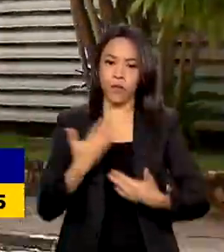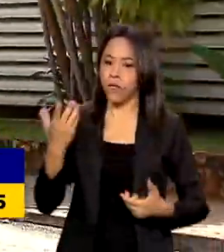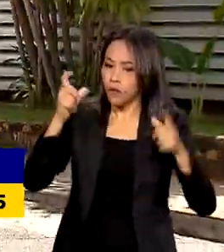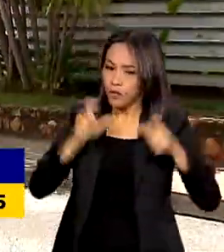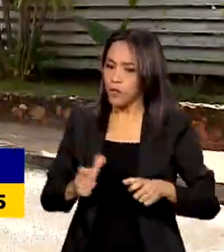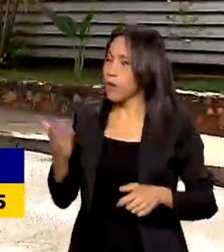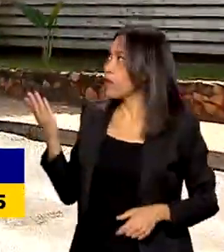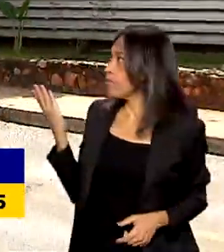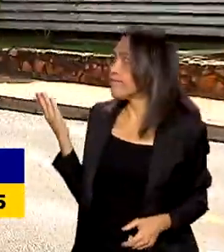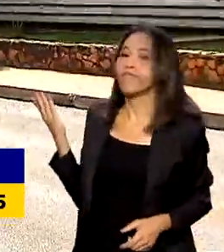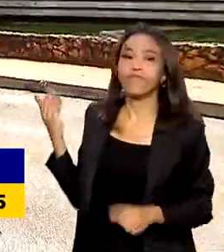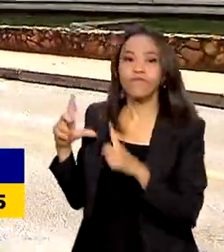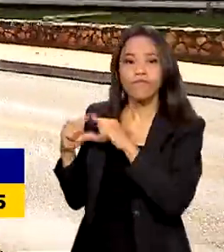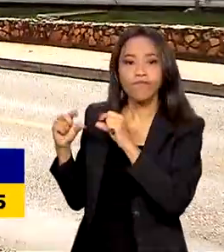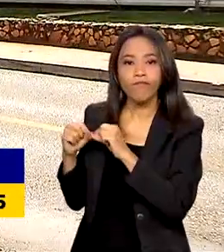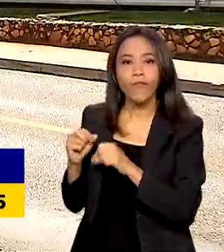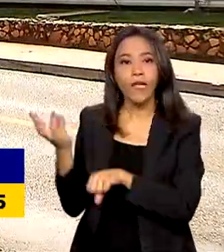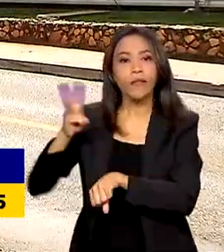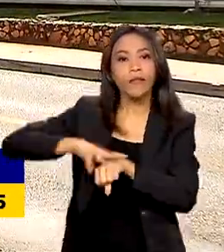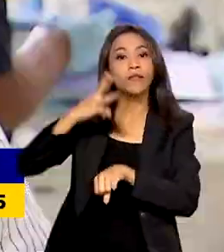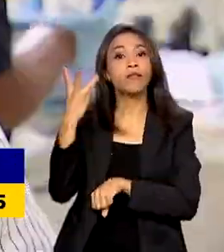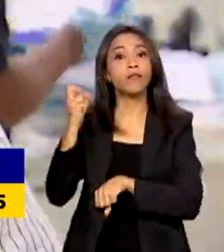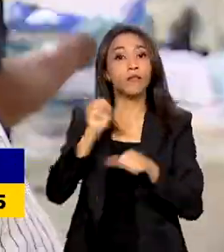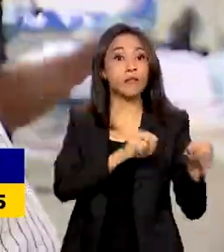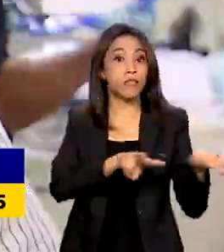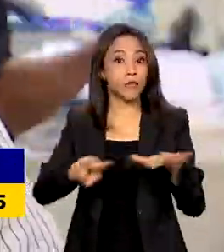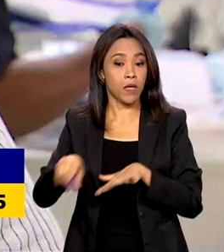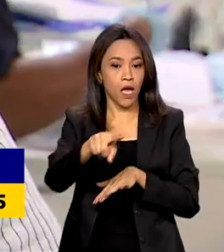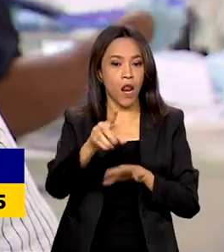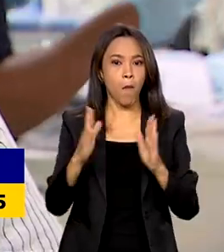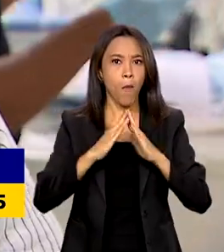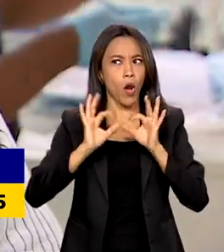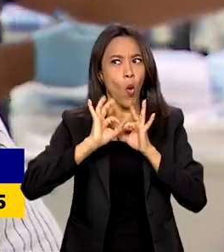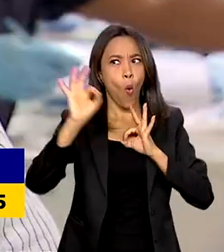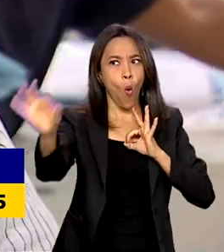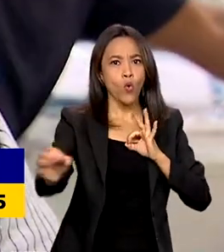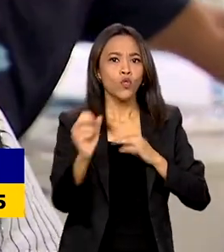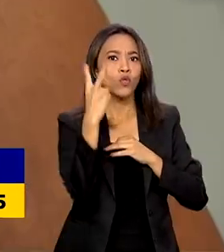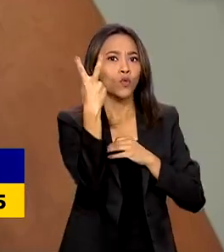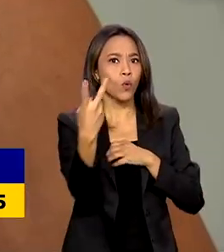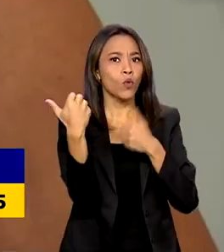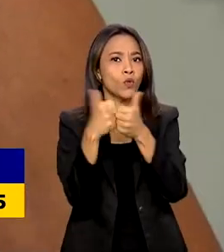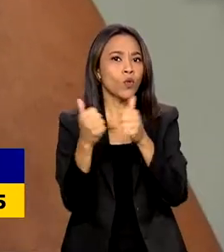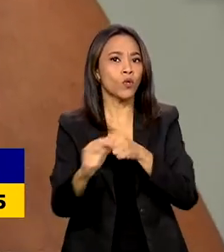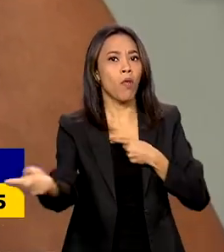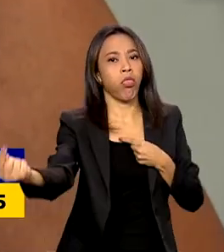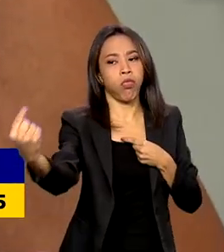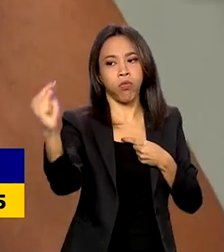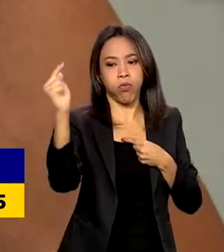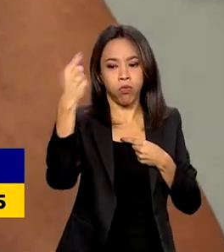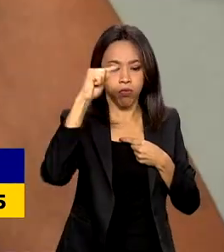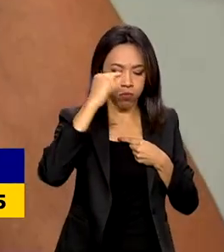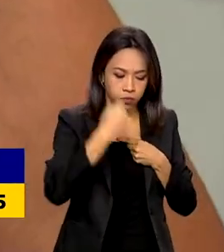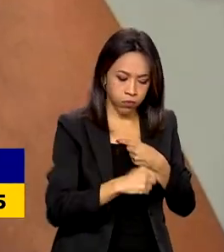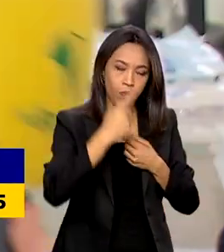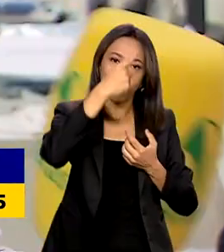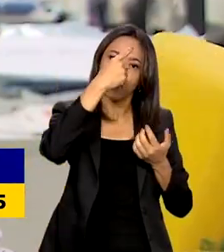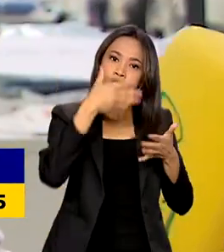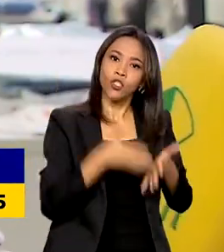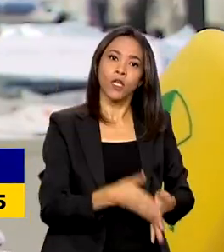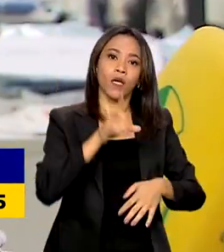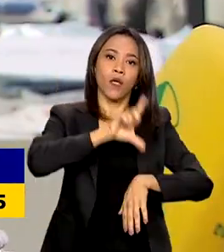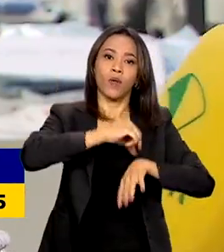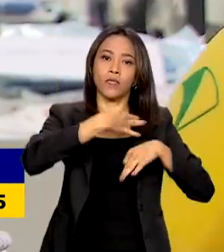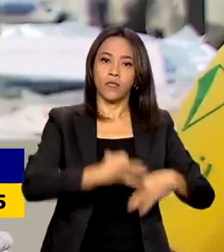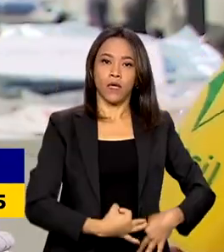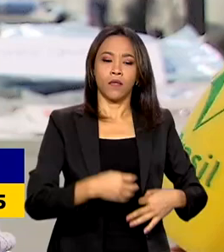em Brasília, 3 vezes por semana. Ela mora longe, pega 2 ônibus para chegar na hora marcada. O que que